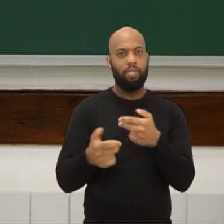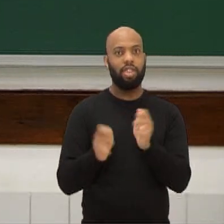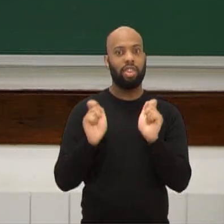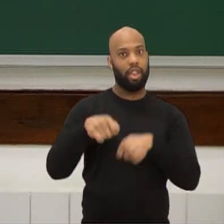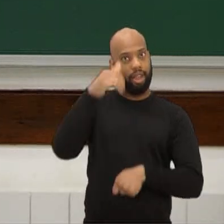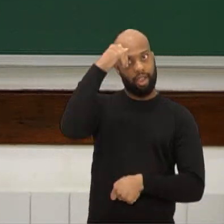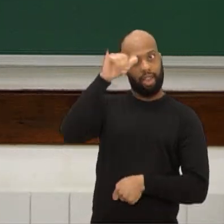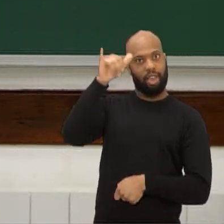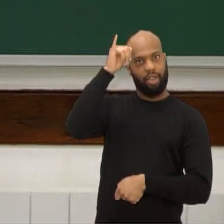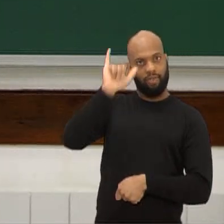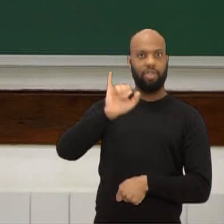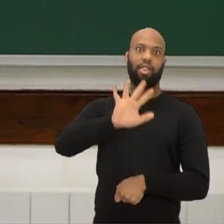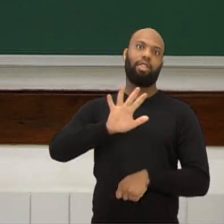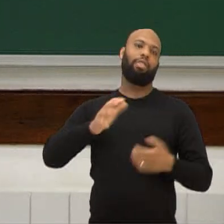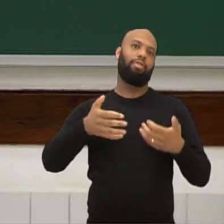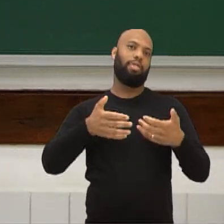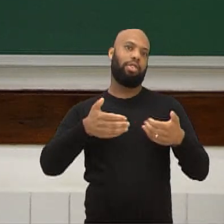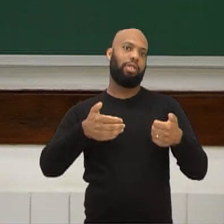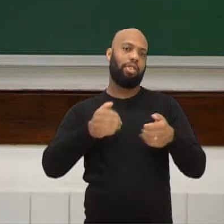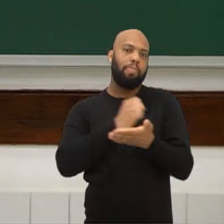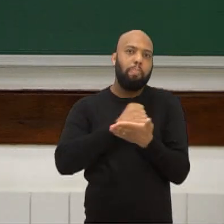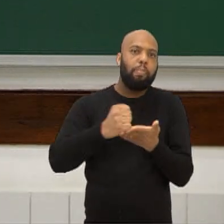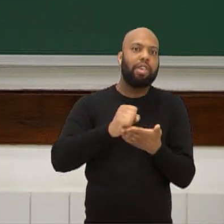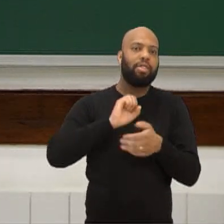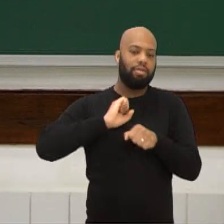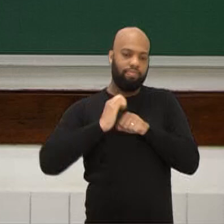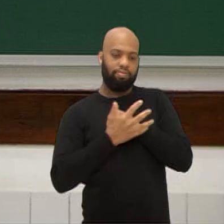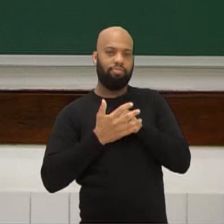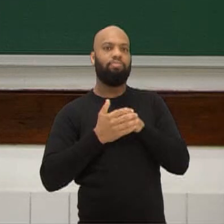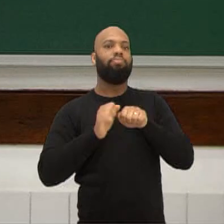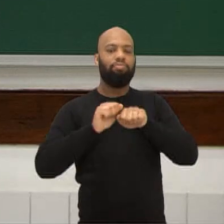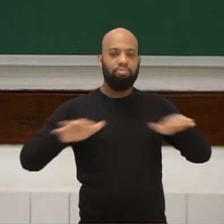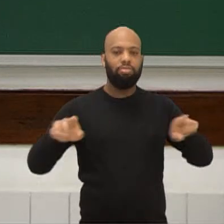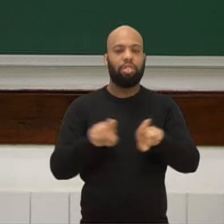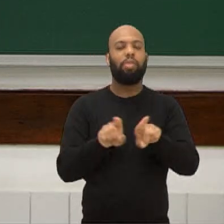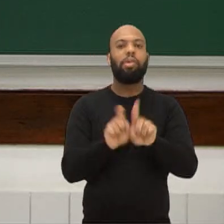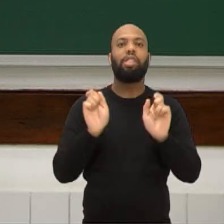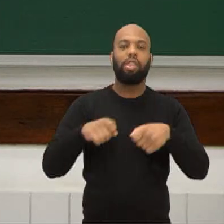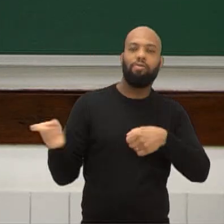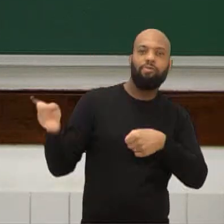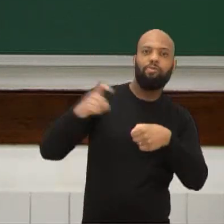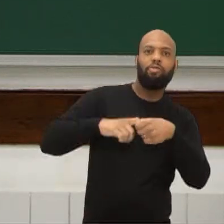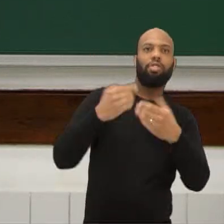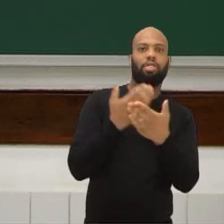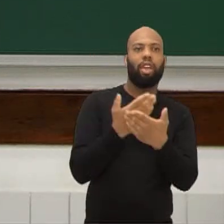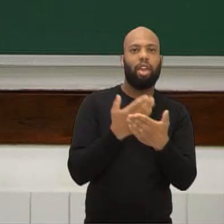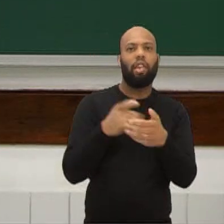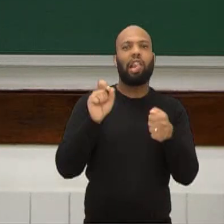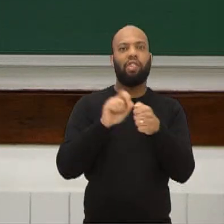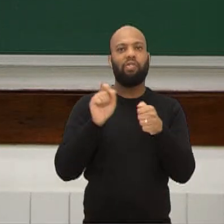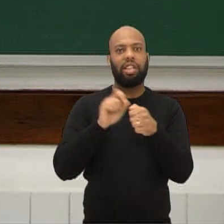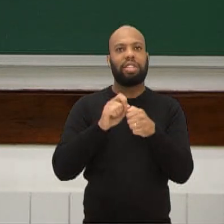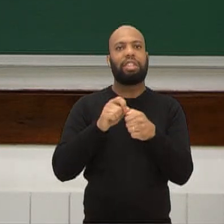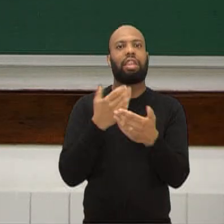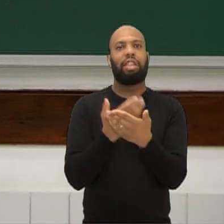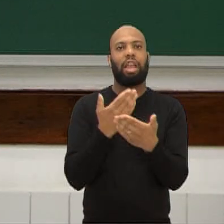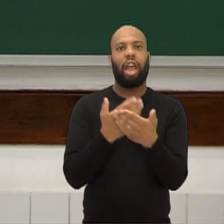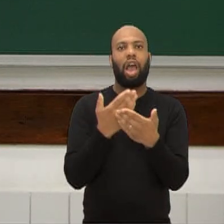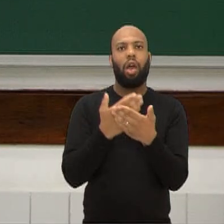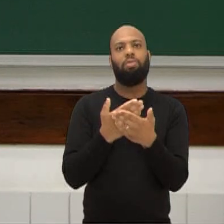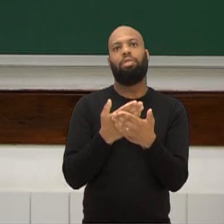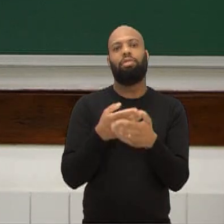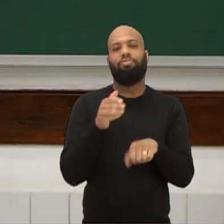para que logo termine essa pandemia e possamos voltar para a nossa sala de aula, nossa quadra, fazer nossas aulas práticas aí no